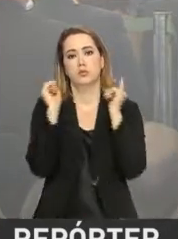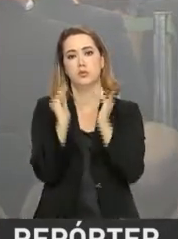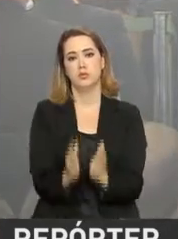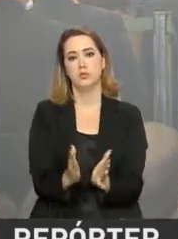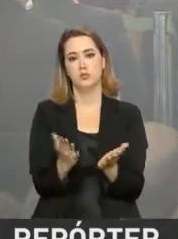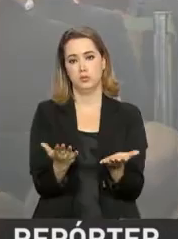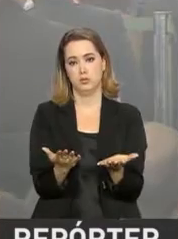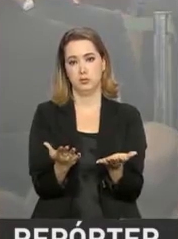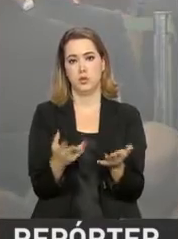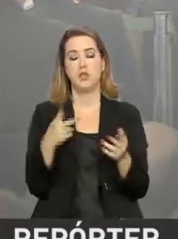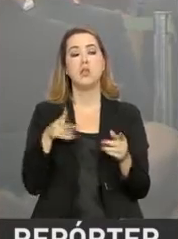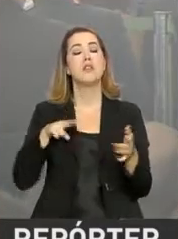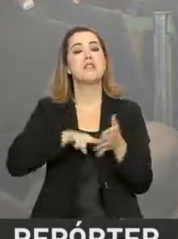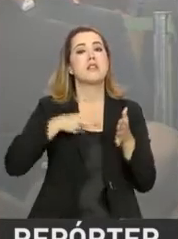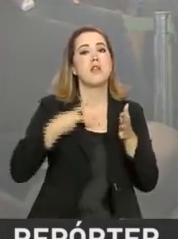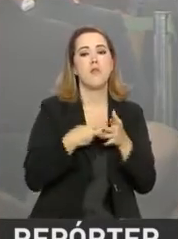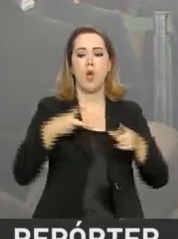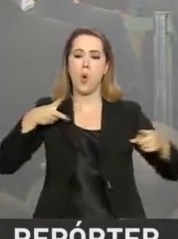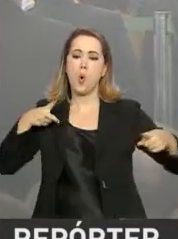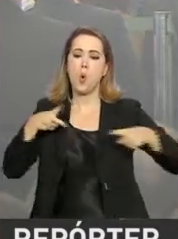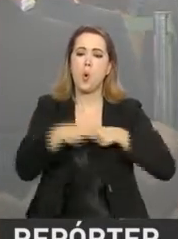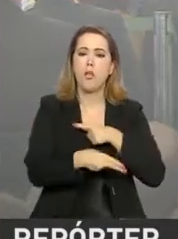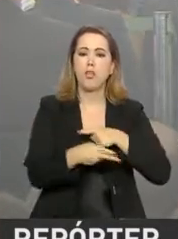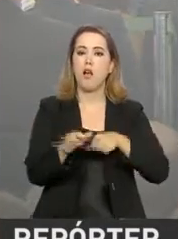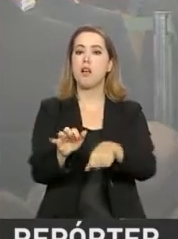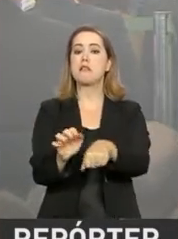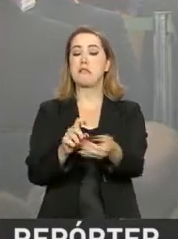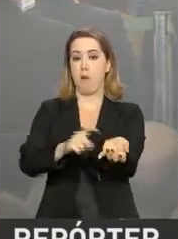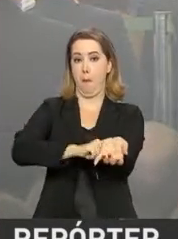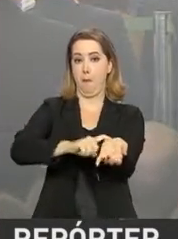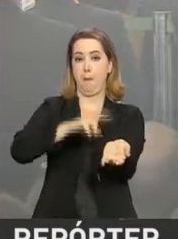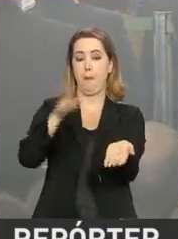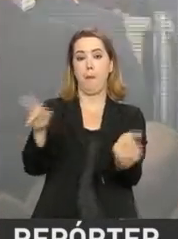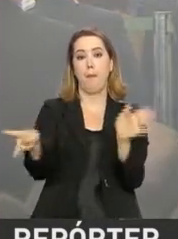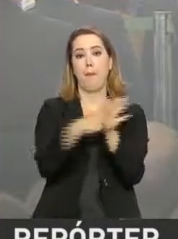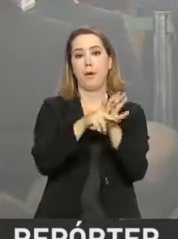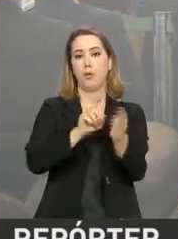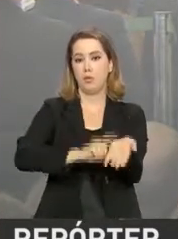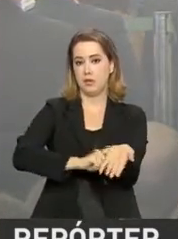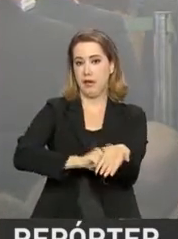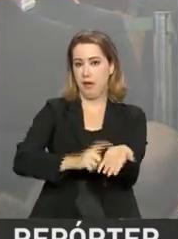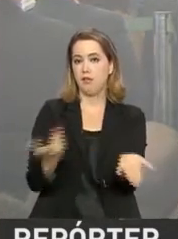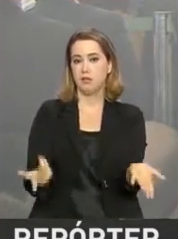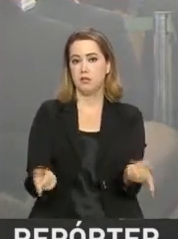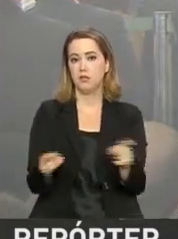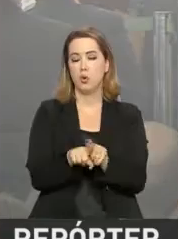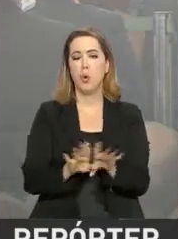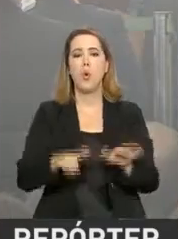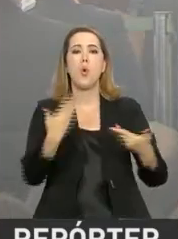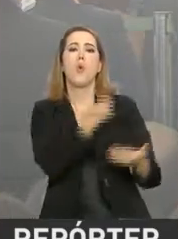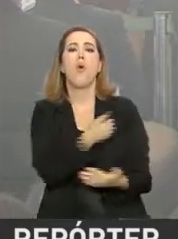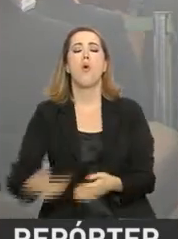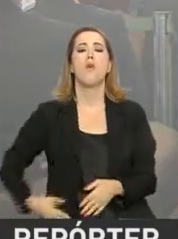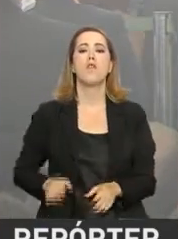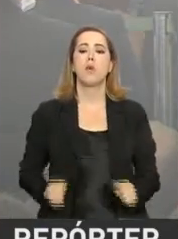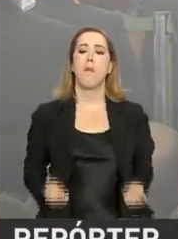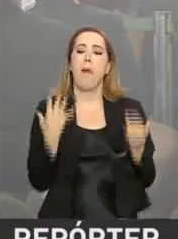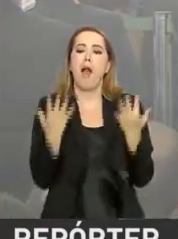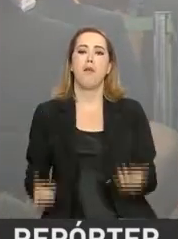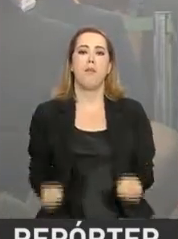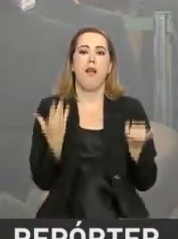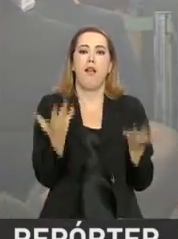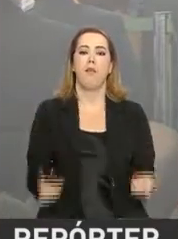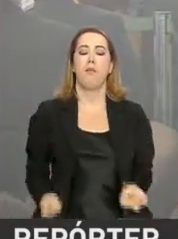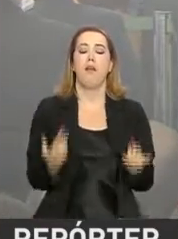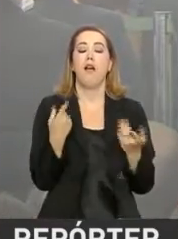significa cortar na própria carne que comemos qual é o governante que não quer gastar o máximo possível porque